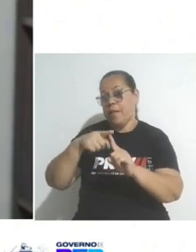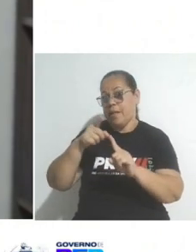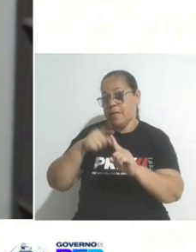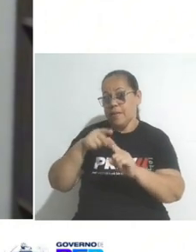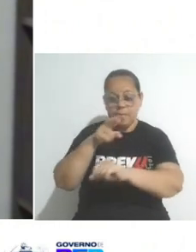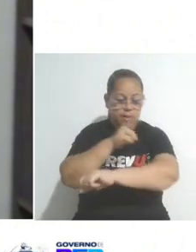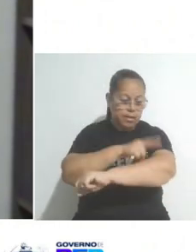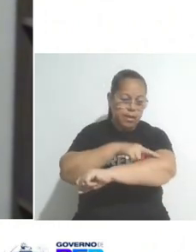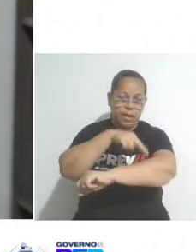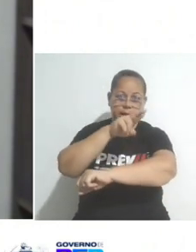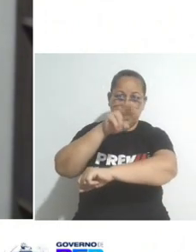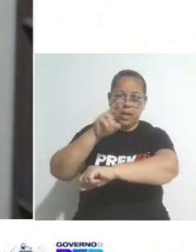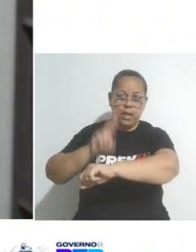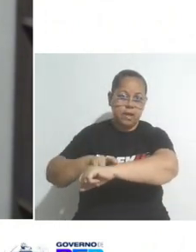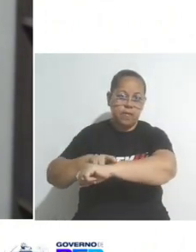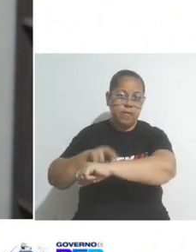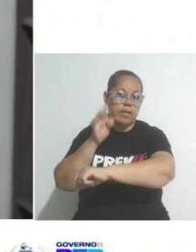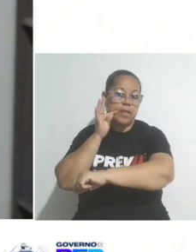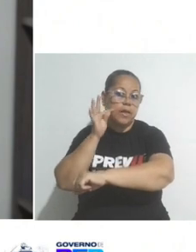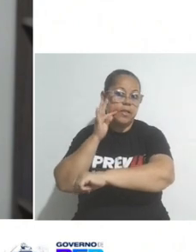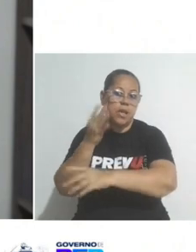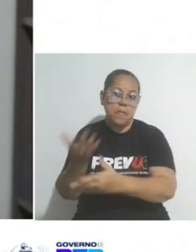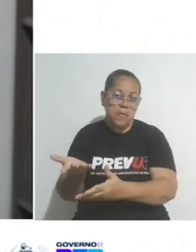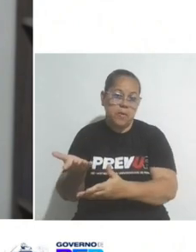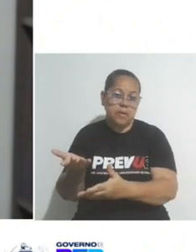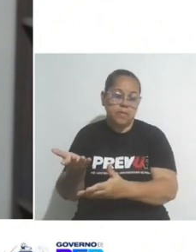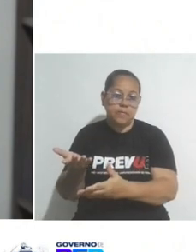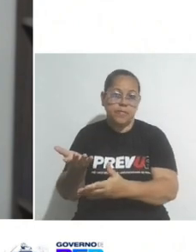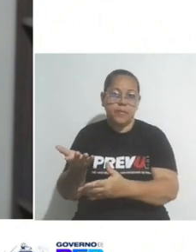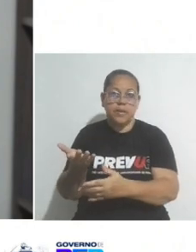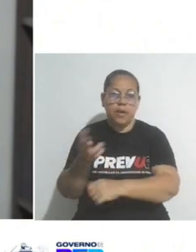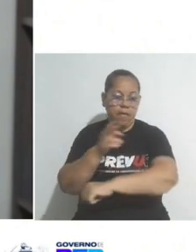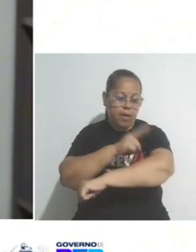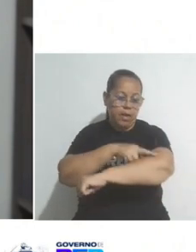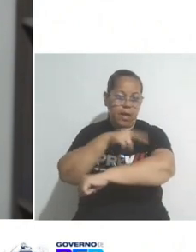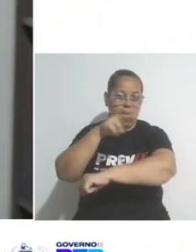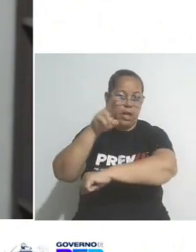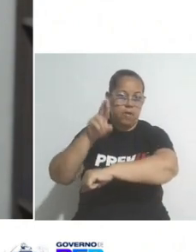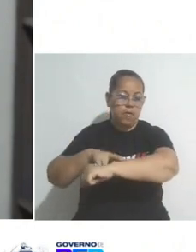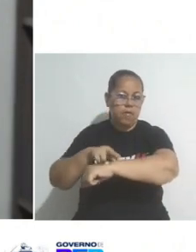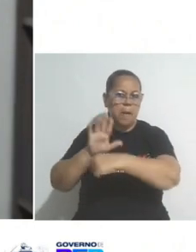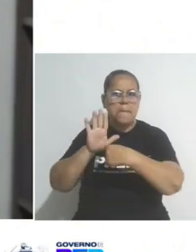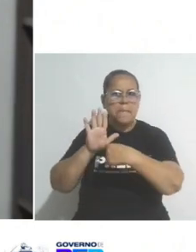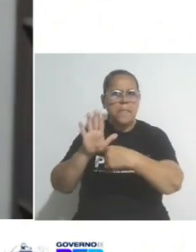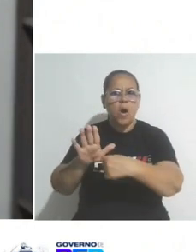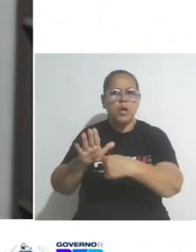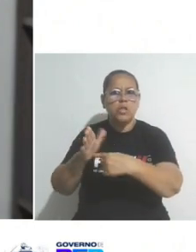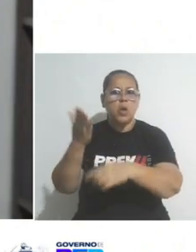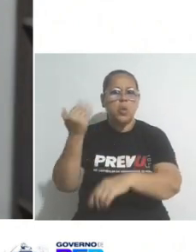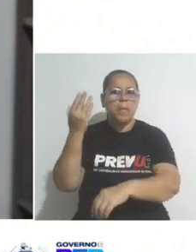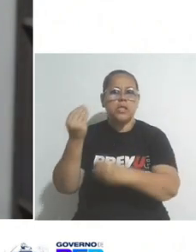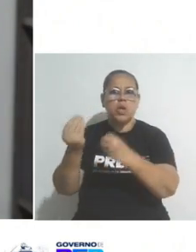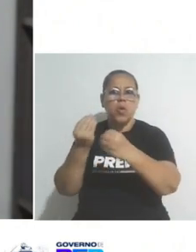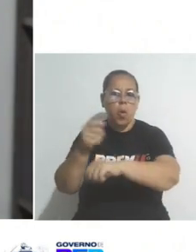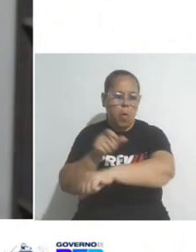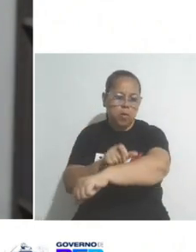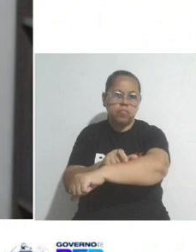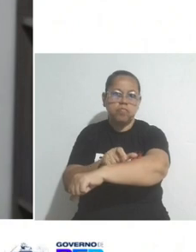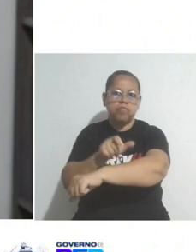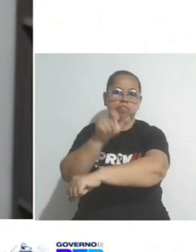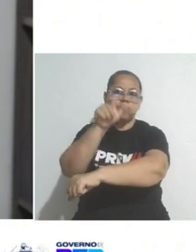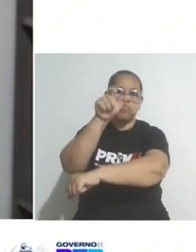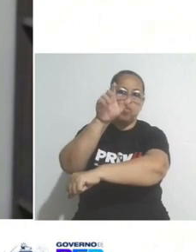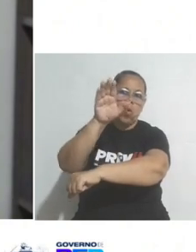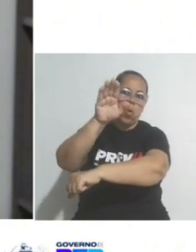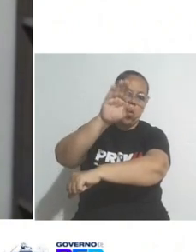relevo testemunho ou seja é um relevo que indica em que ponto esteve aquele